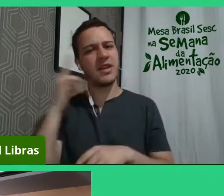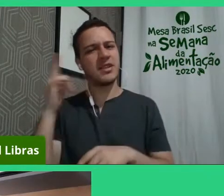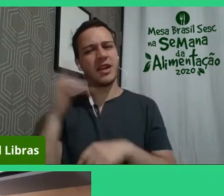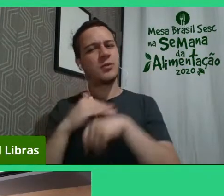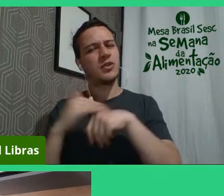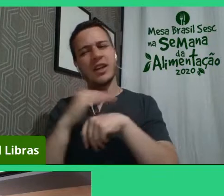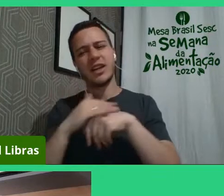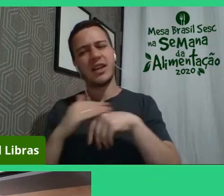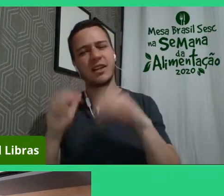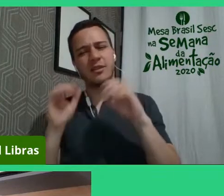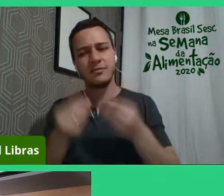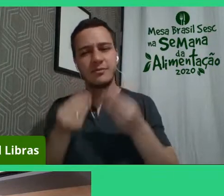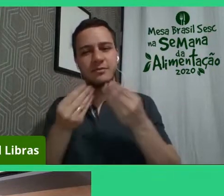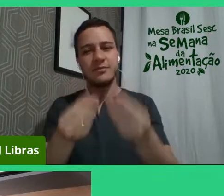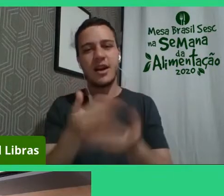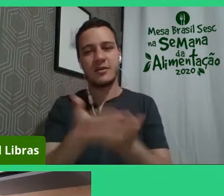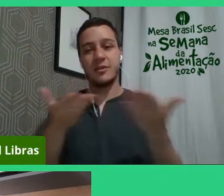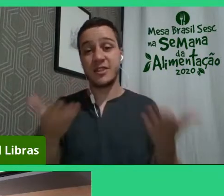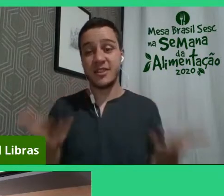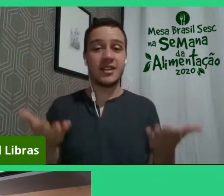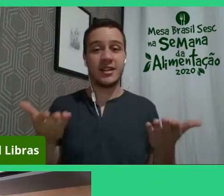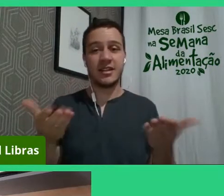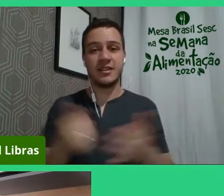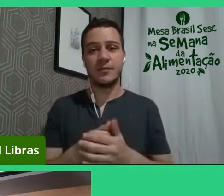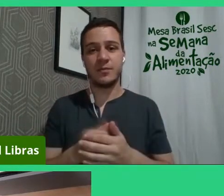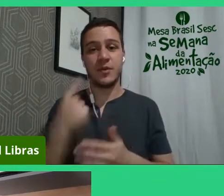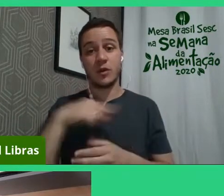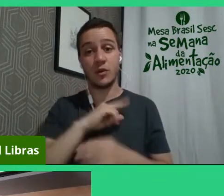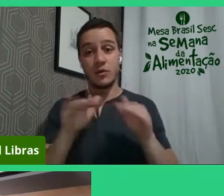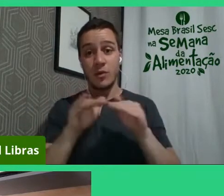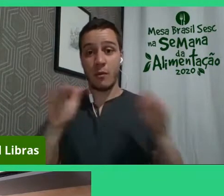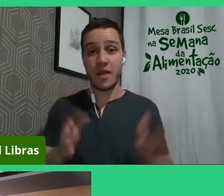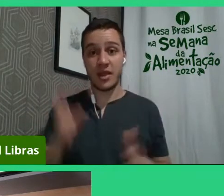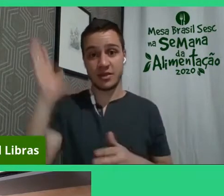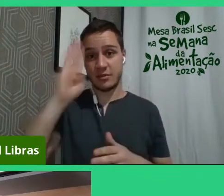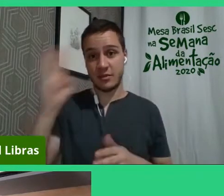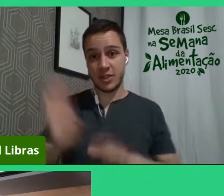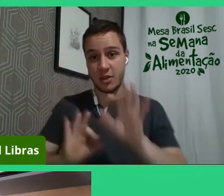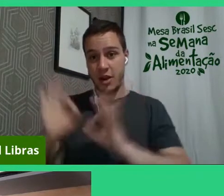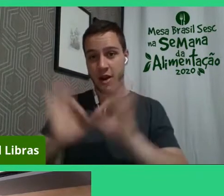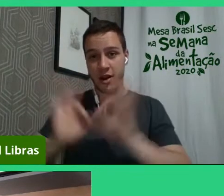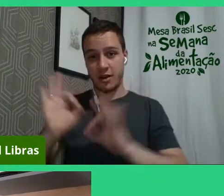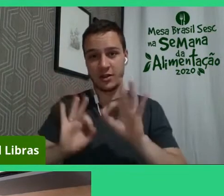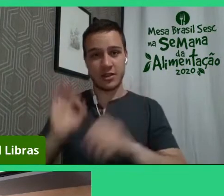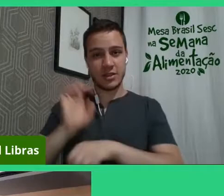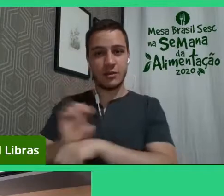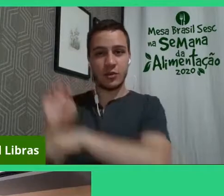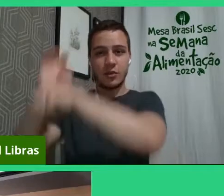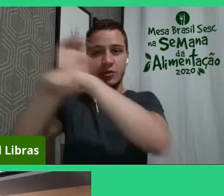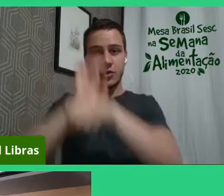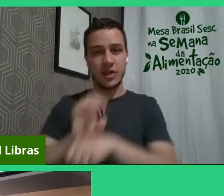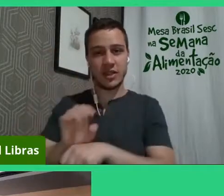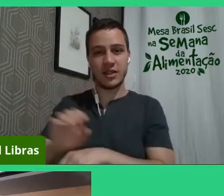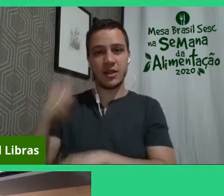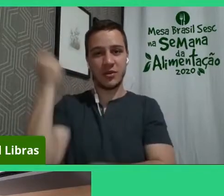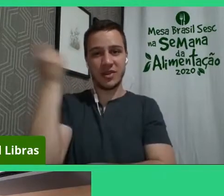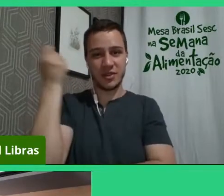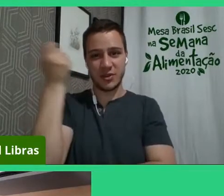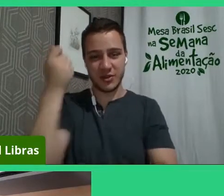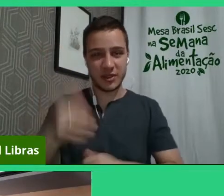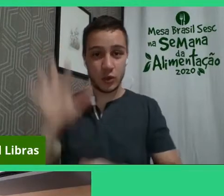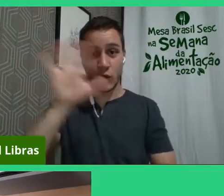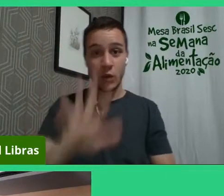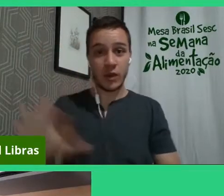todos nós, do Mesa Brasil, de todo o estado. Obrigada por estarem aqui até o final conosco,